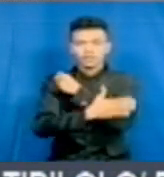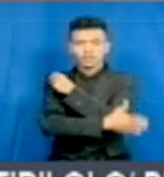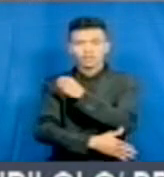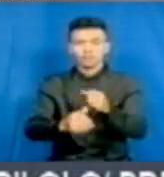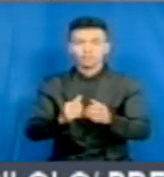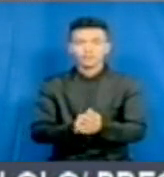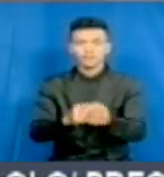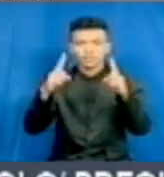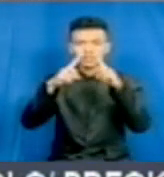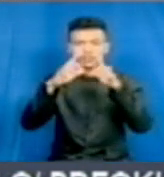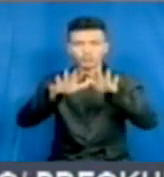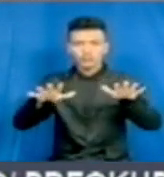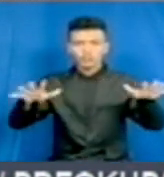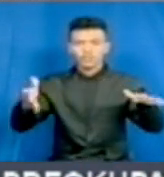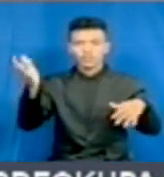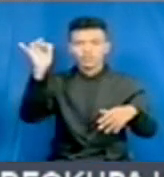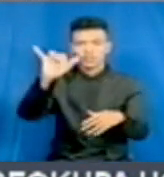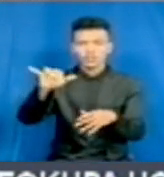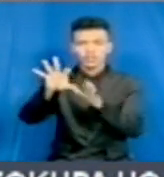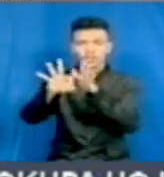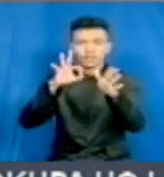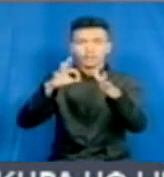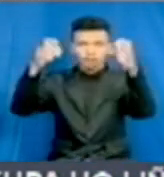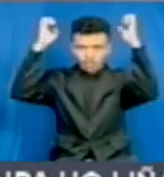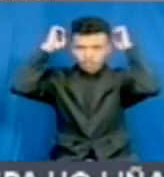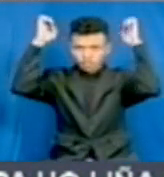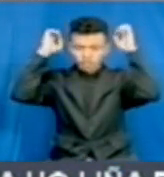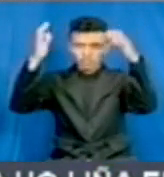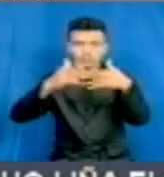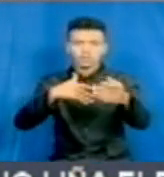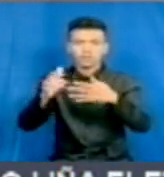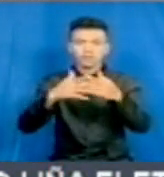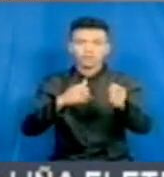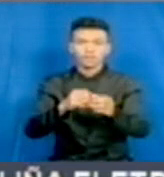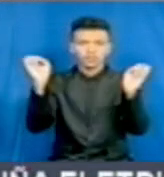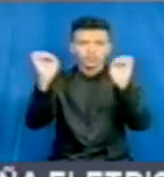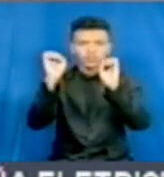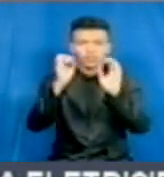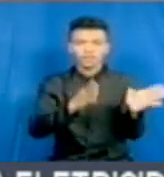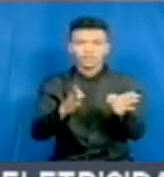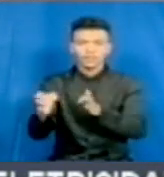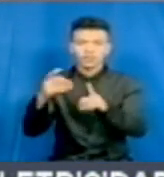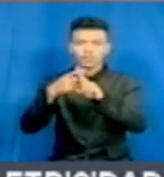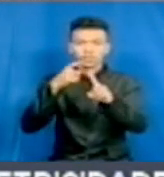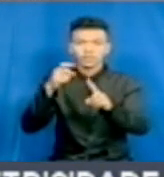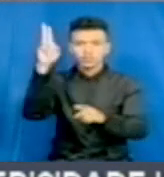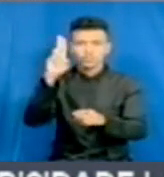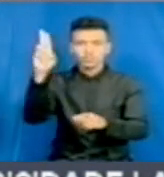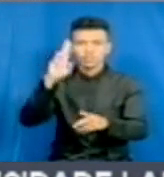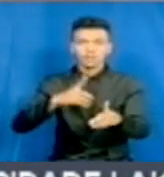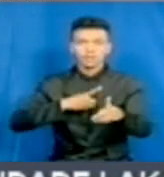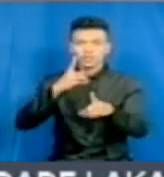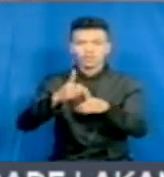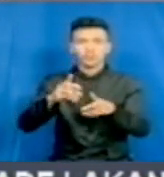e situação labarik ne. Labarik sir ne hetang educação sabraut, labarik sir ne la preparado liu husi sira goza sir ne direito ba la